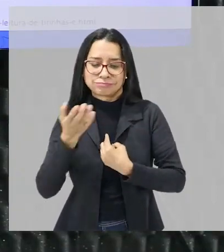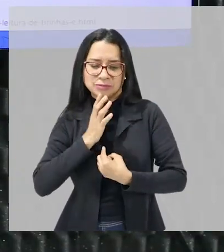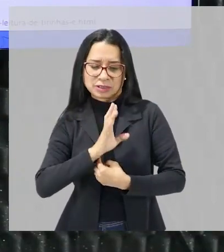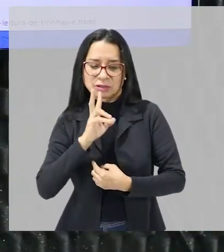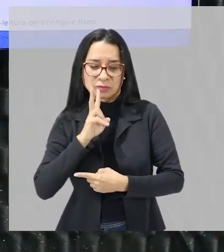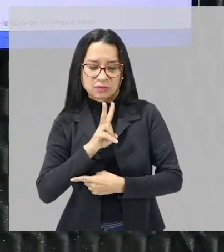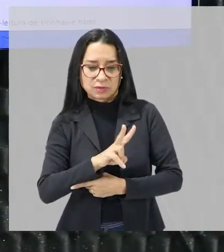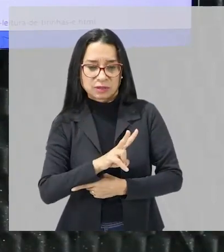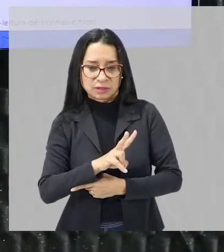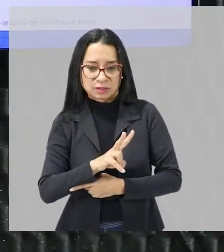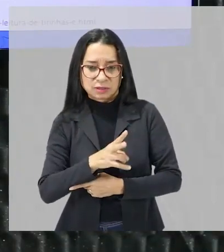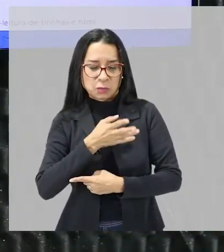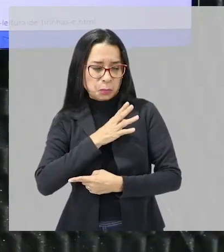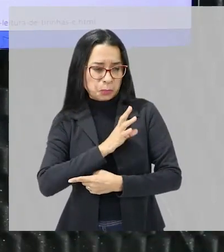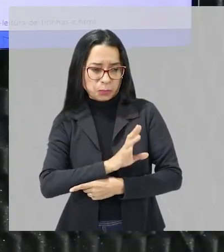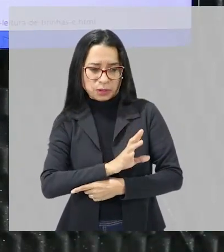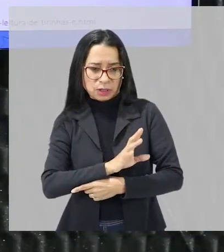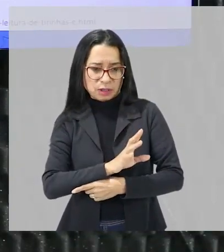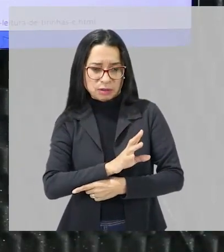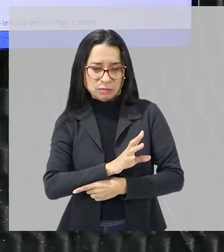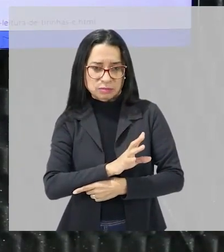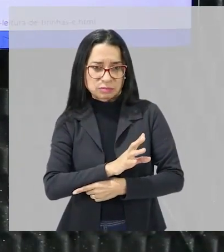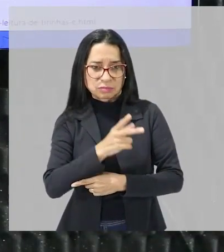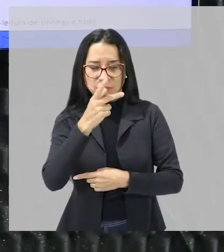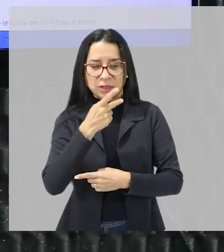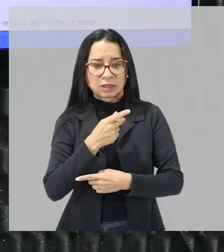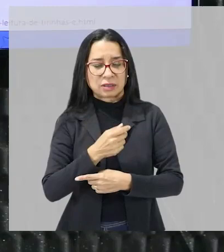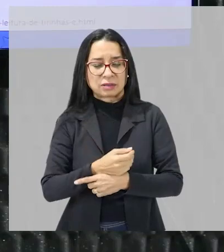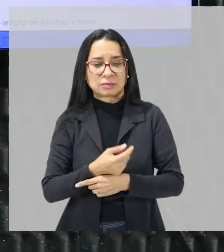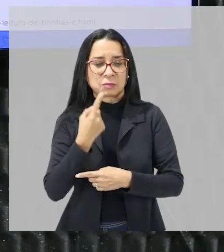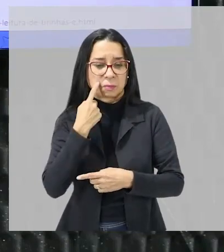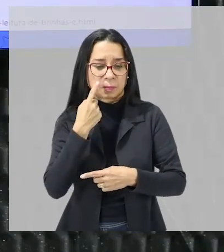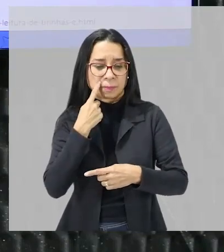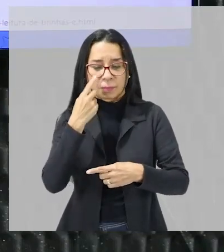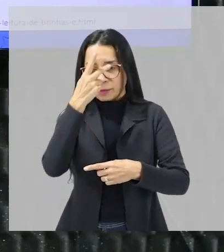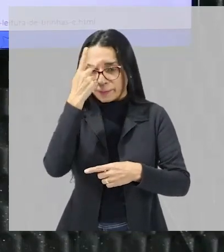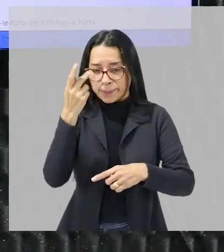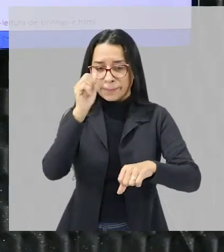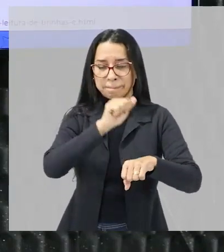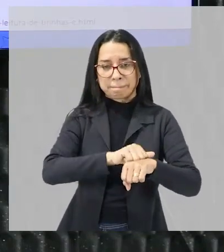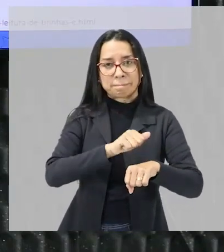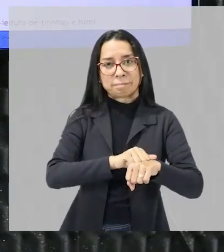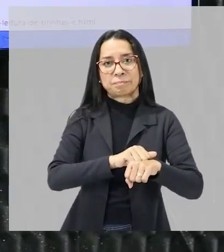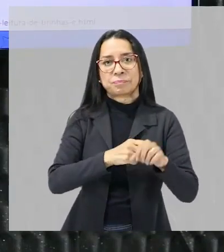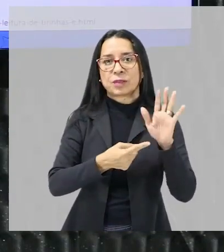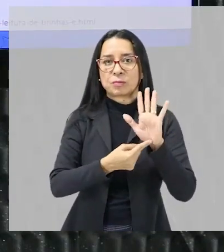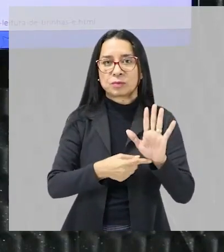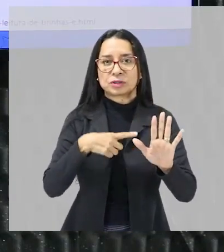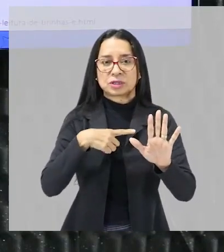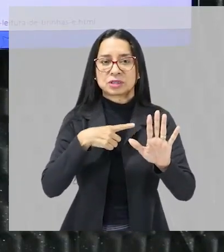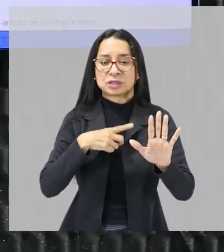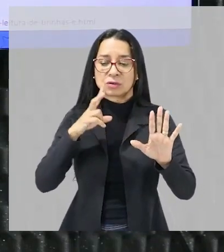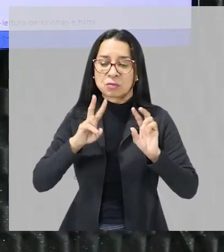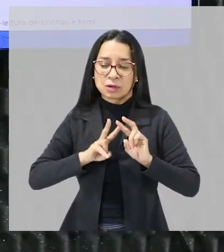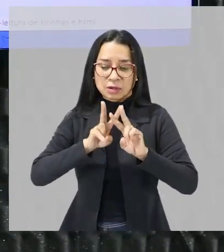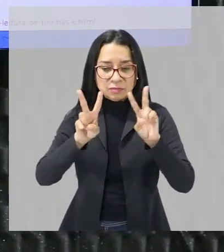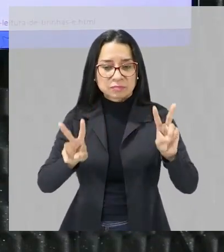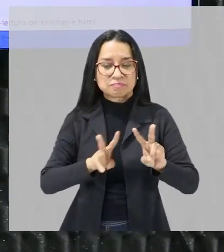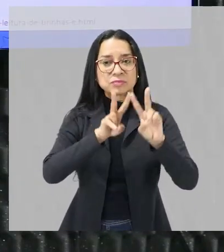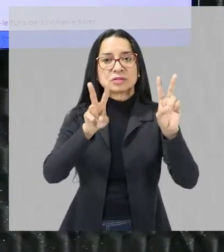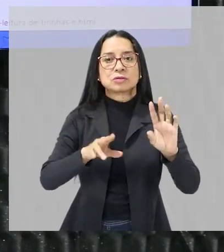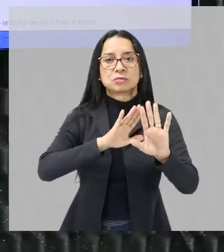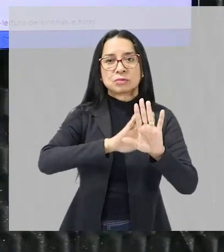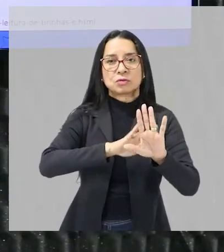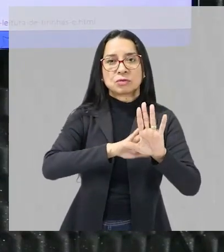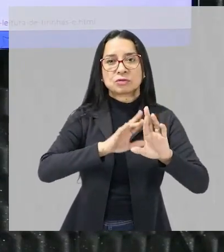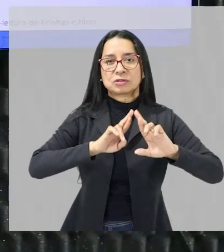não exista pobreza, eu só não quero ver os pobres, né? E aí ela mostra que existe uma visão ideológica diferente nas duas amigas aqui,